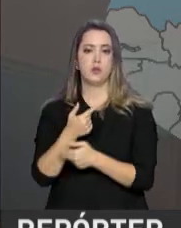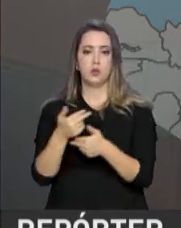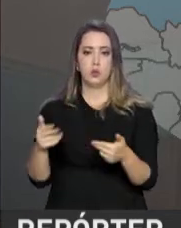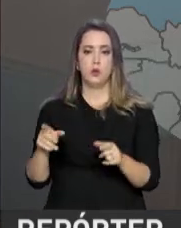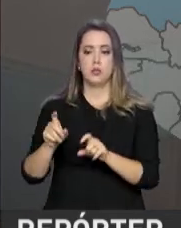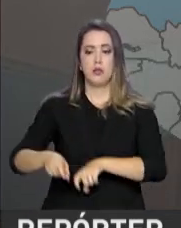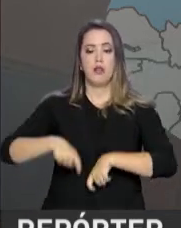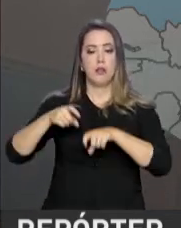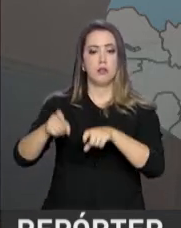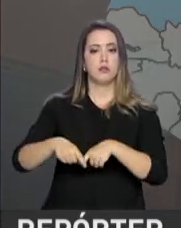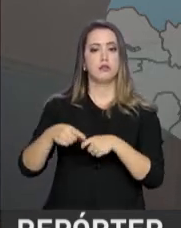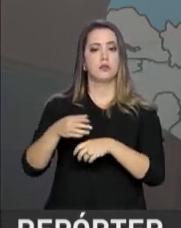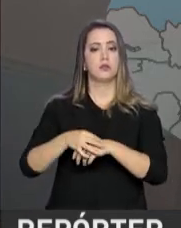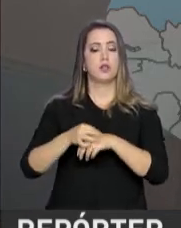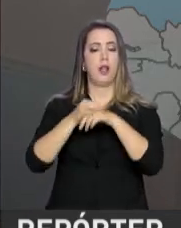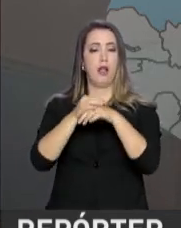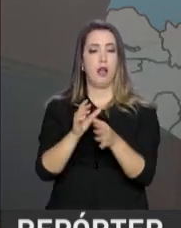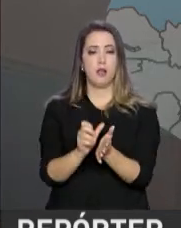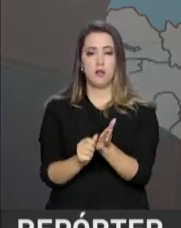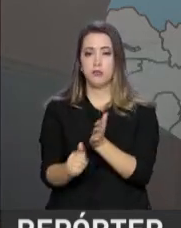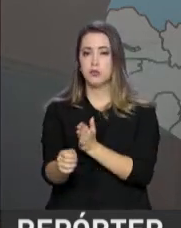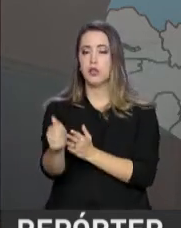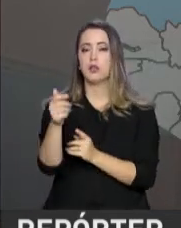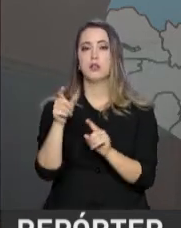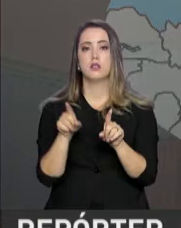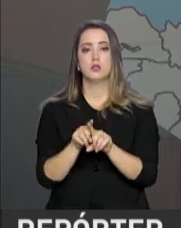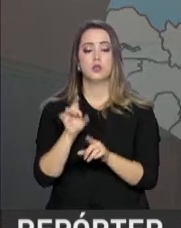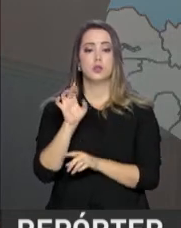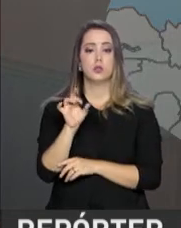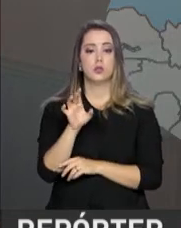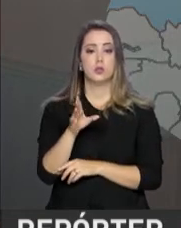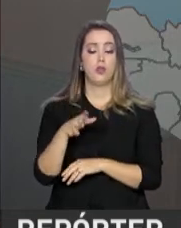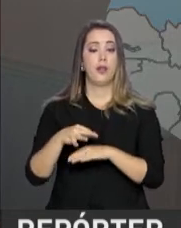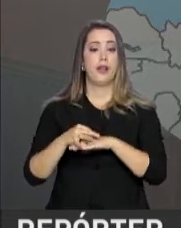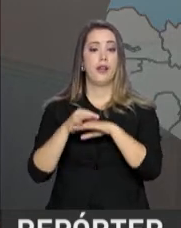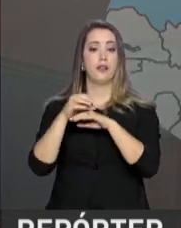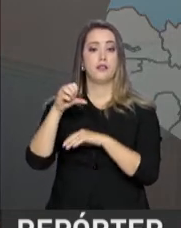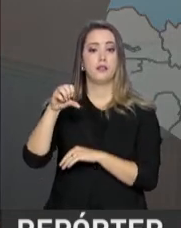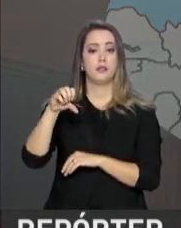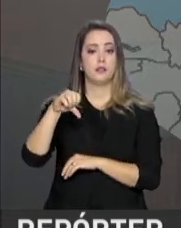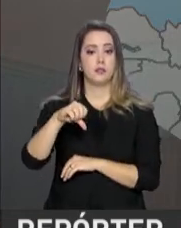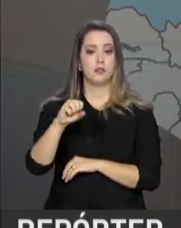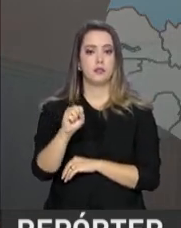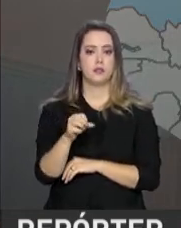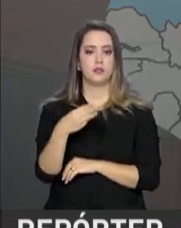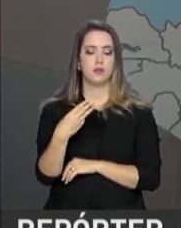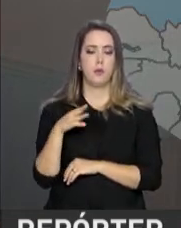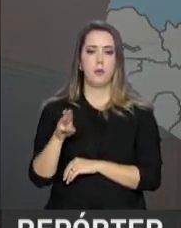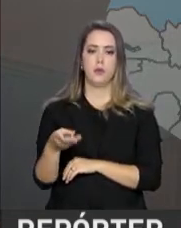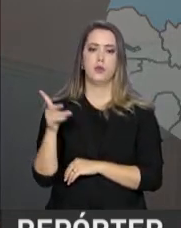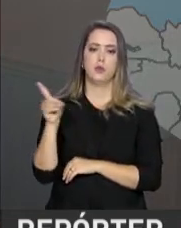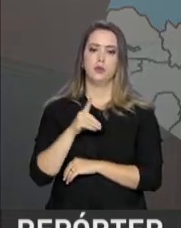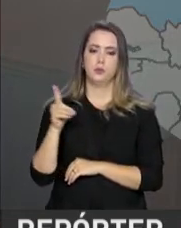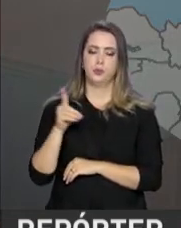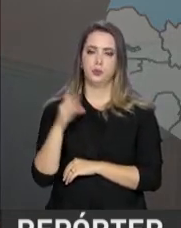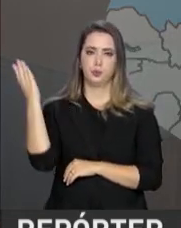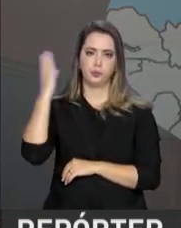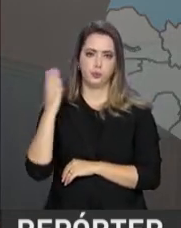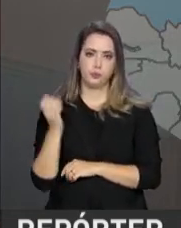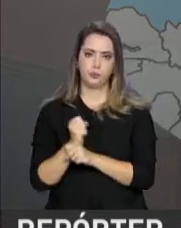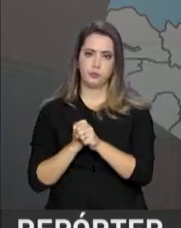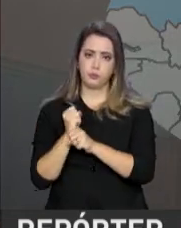como carne grãos só a venda de carne bovina rendeu 983 milhões de dólares ao brasil no ano passado